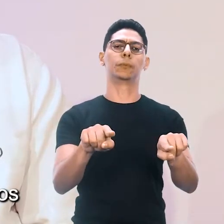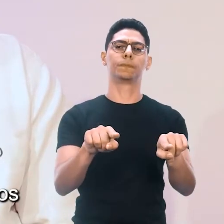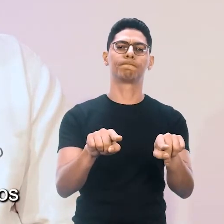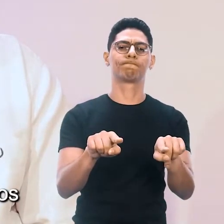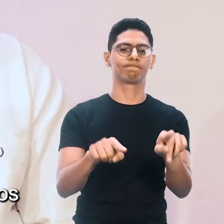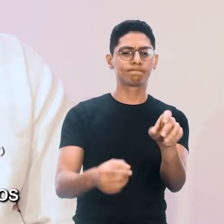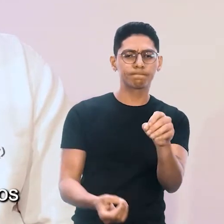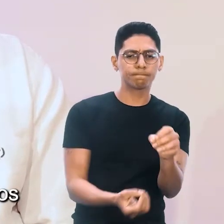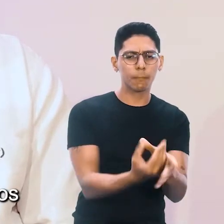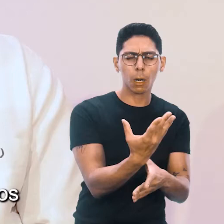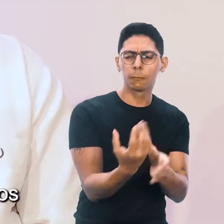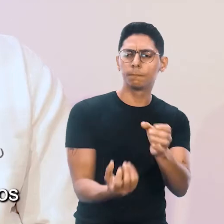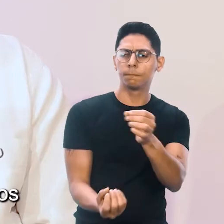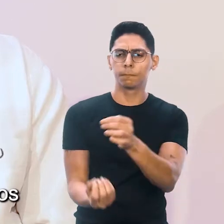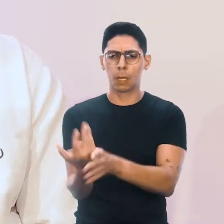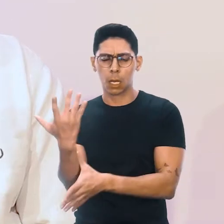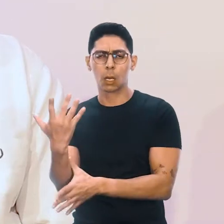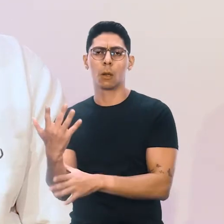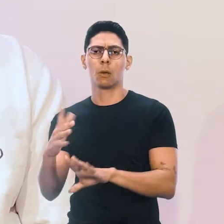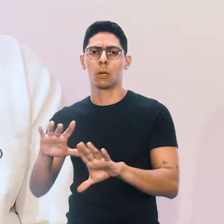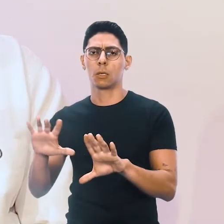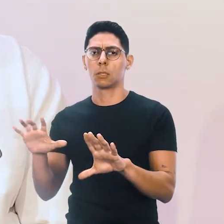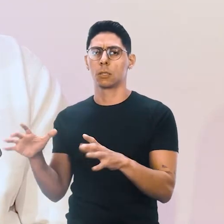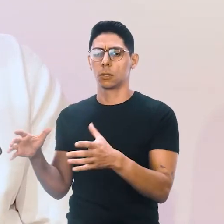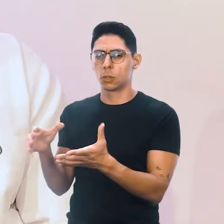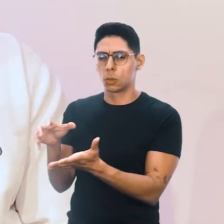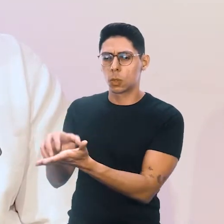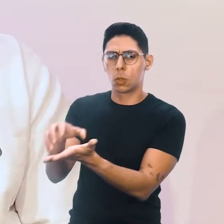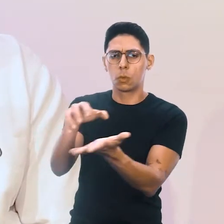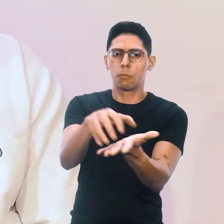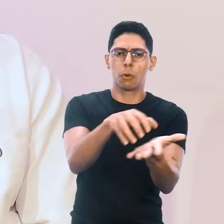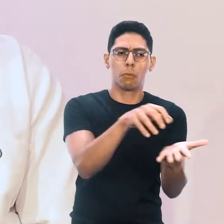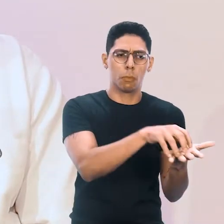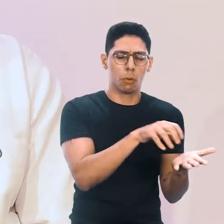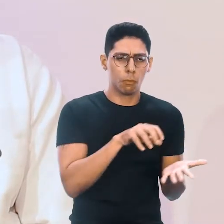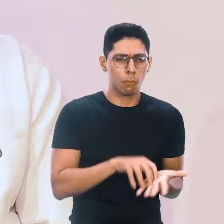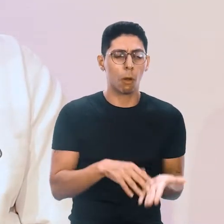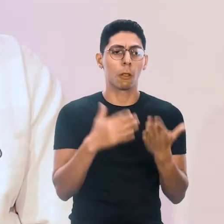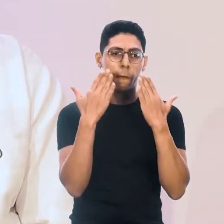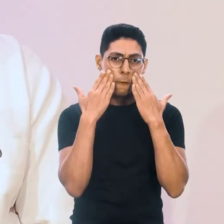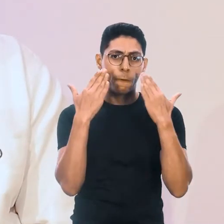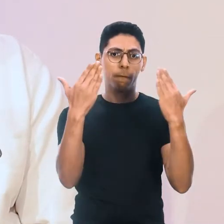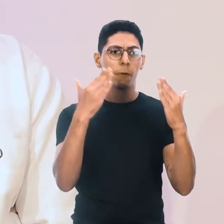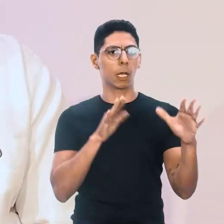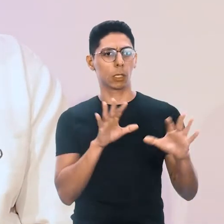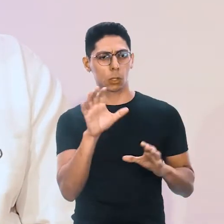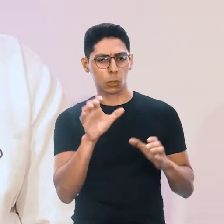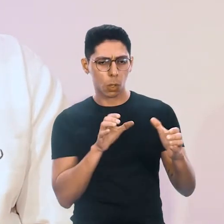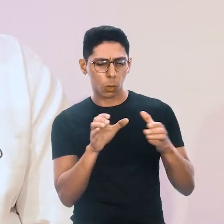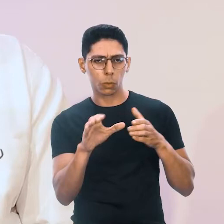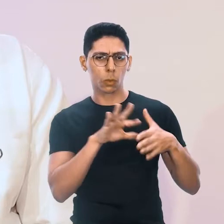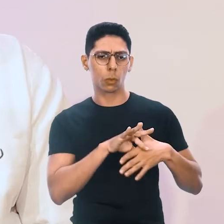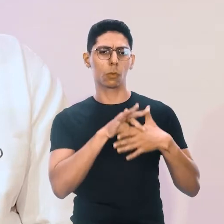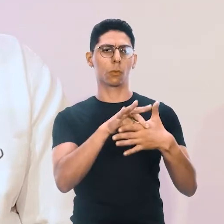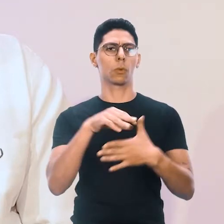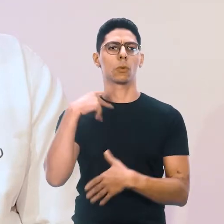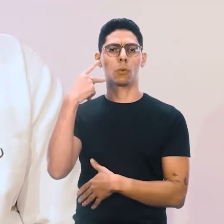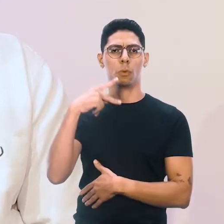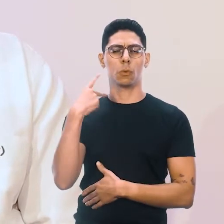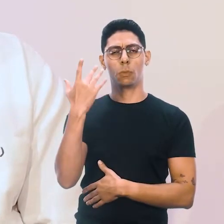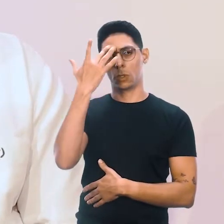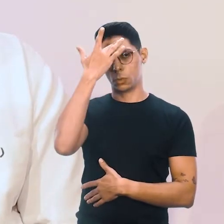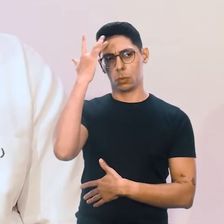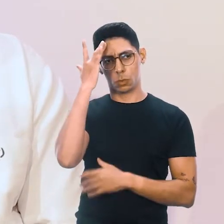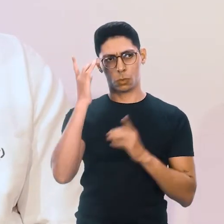a criar esses órgãos que estavam ali à frente da coordenação da política das pessoas com deficiência